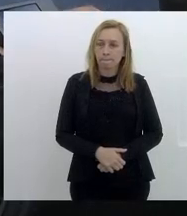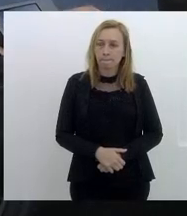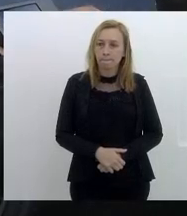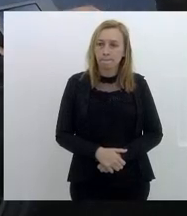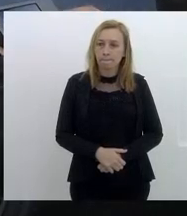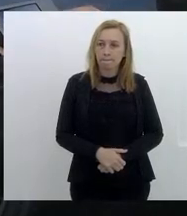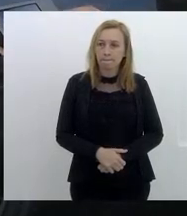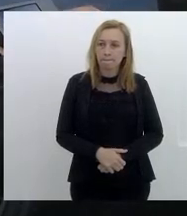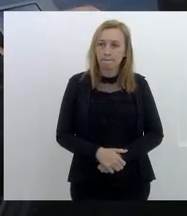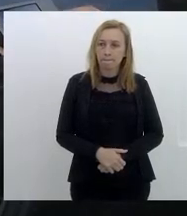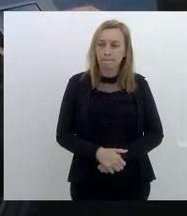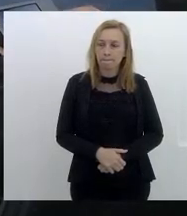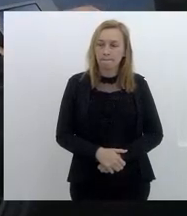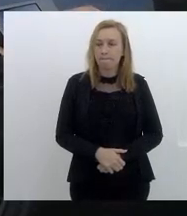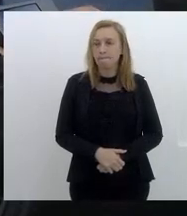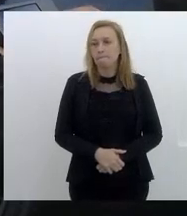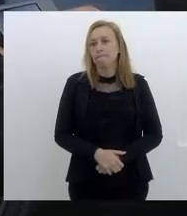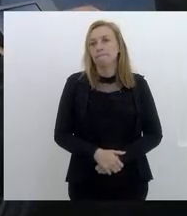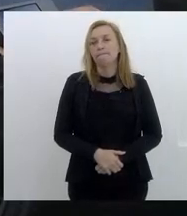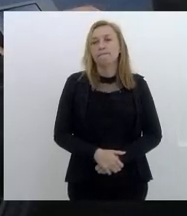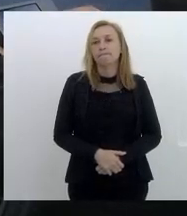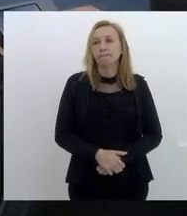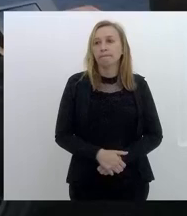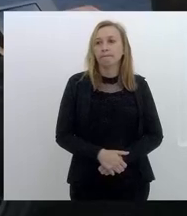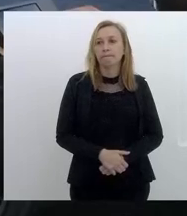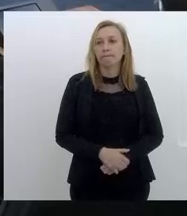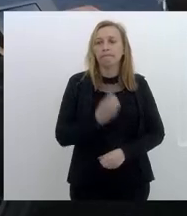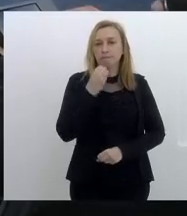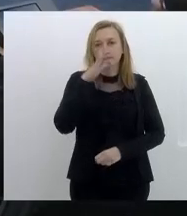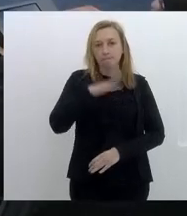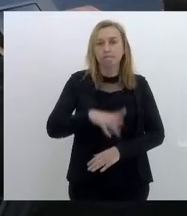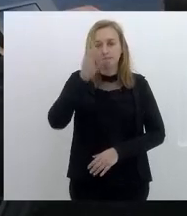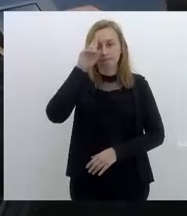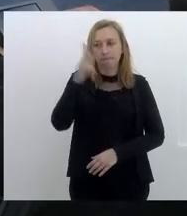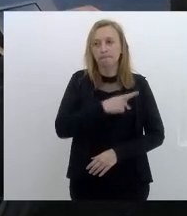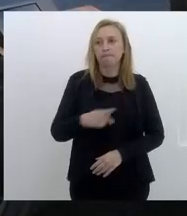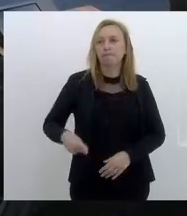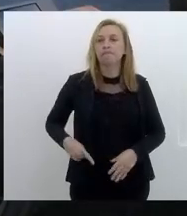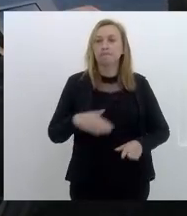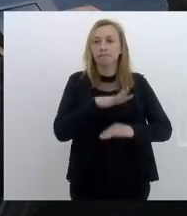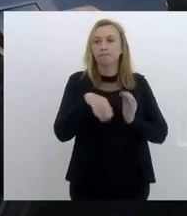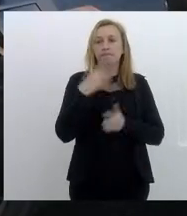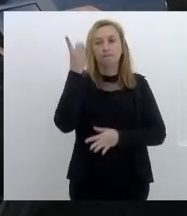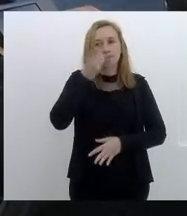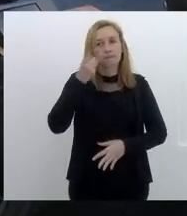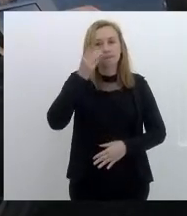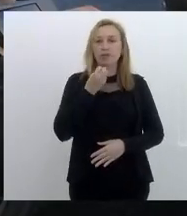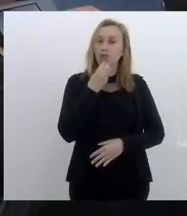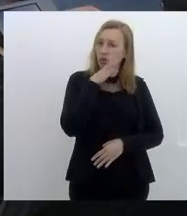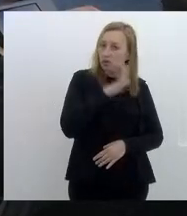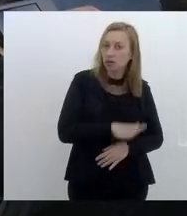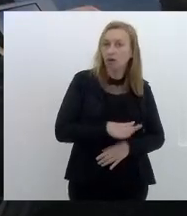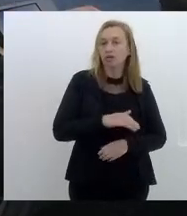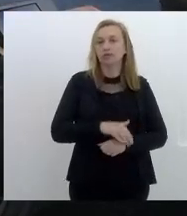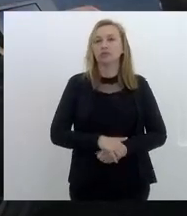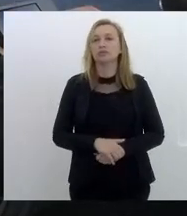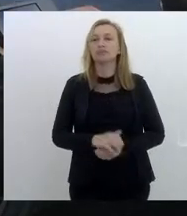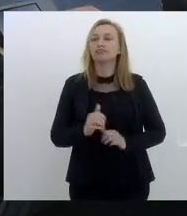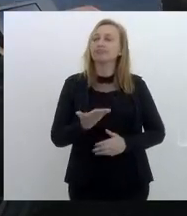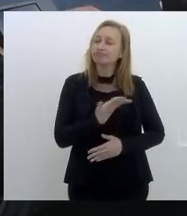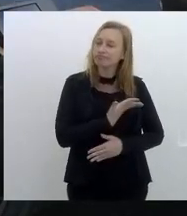oi oi oi boa tarde Presidente Boa tarde Deputado Boa tarde autoridade